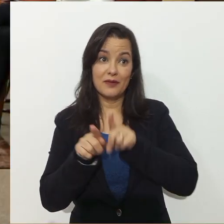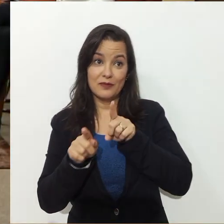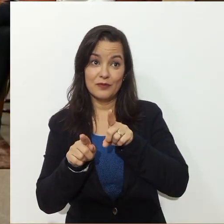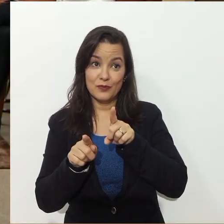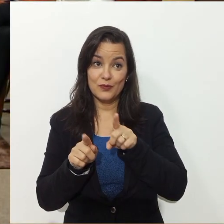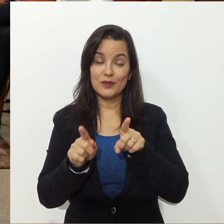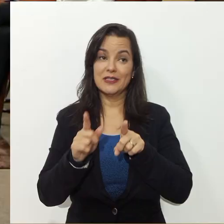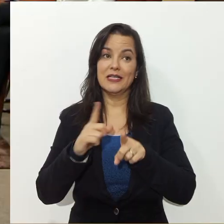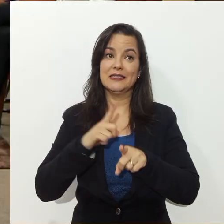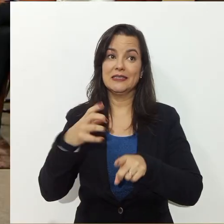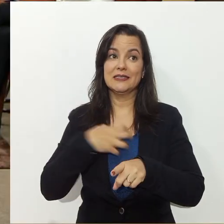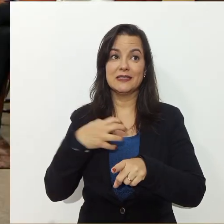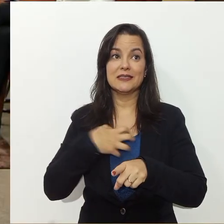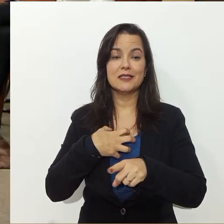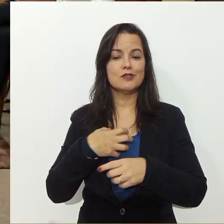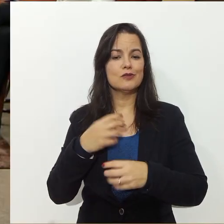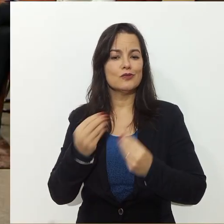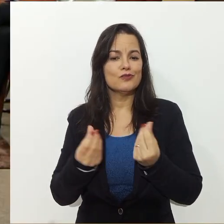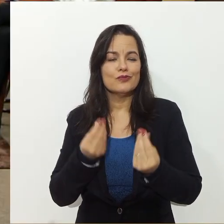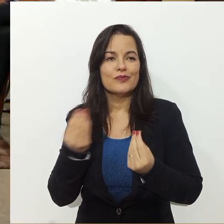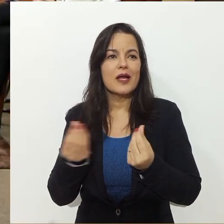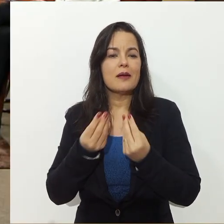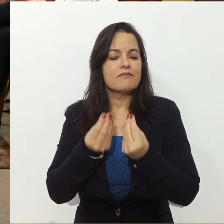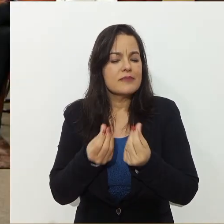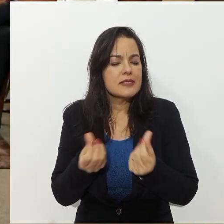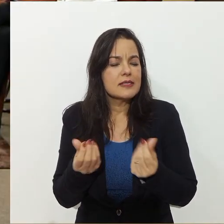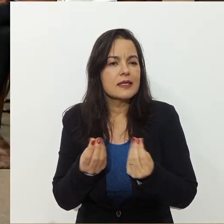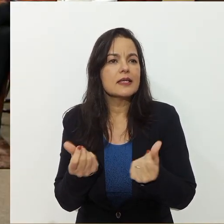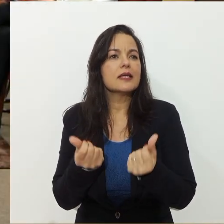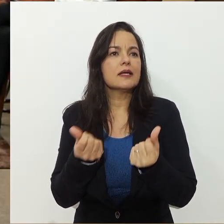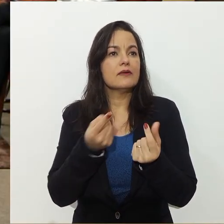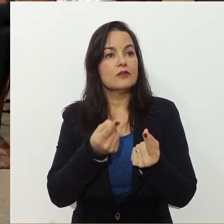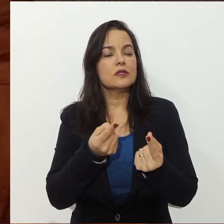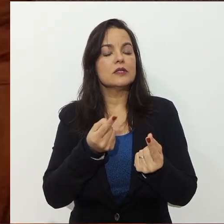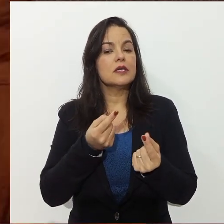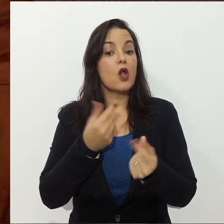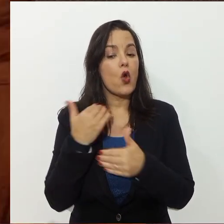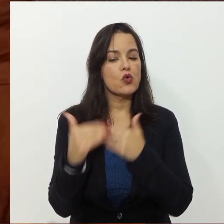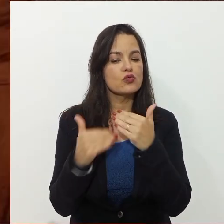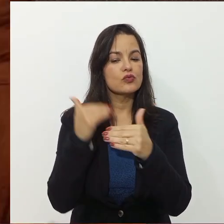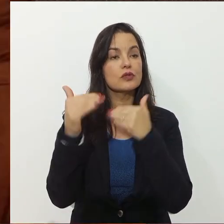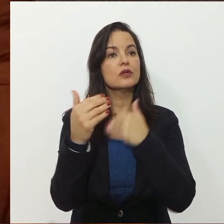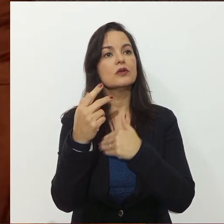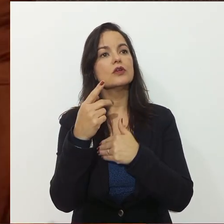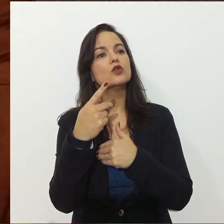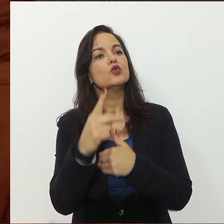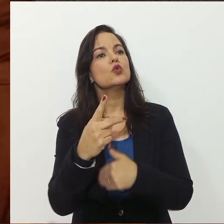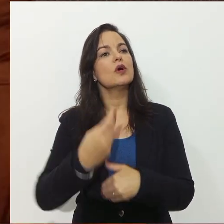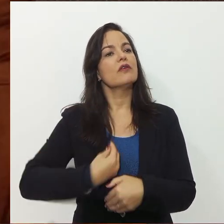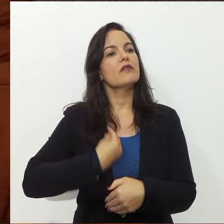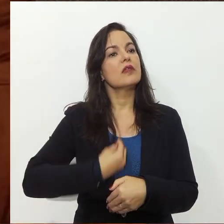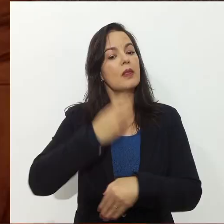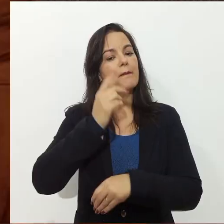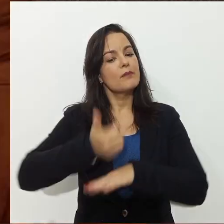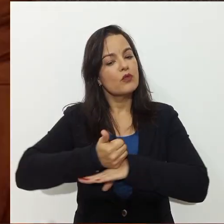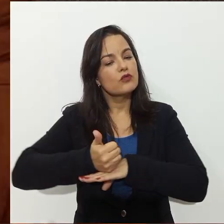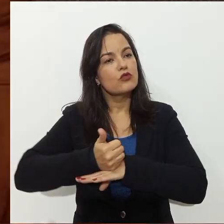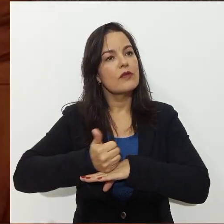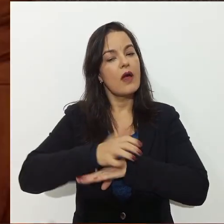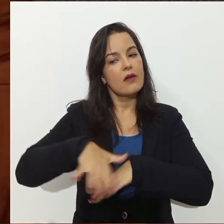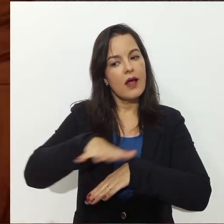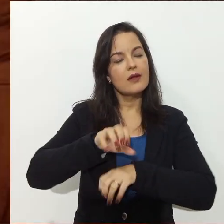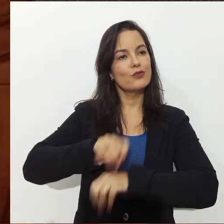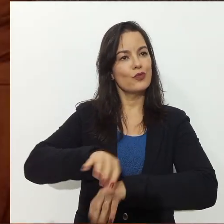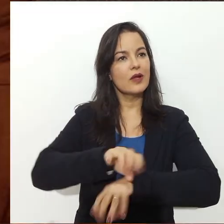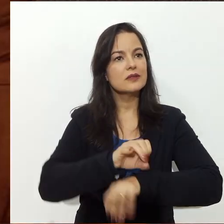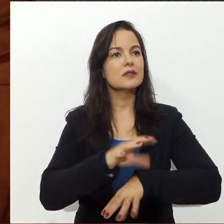sua rotina, né, da sua jornada como professora. Queria entender quais são os desafios de uma criança